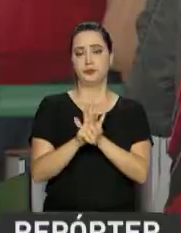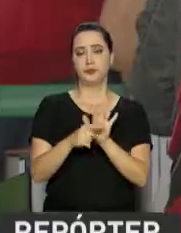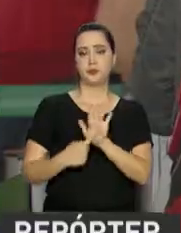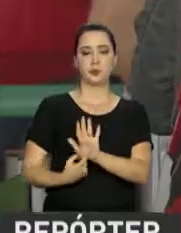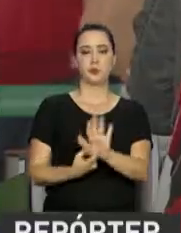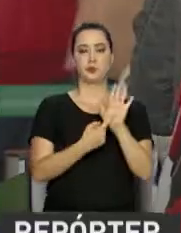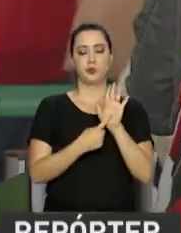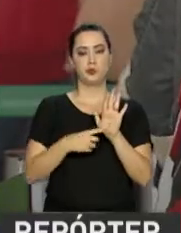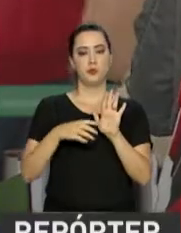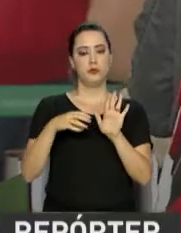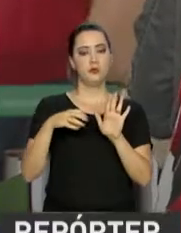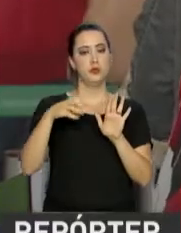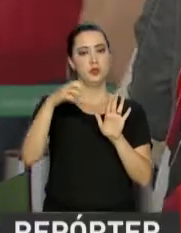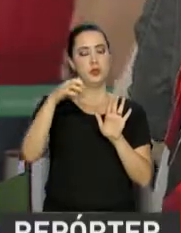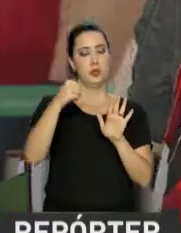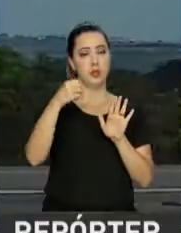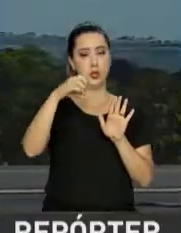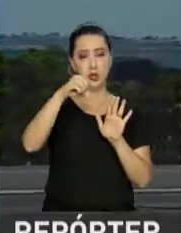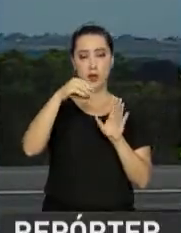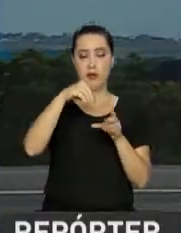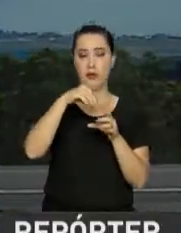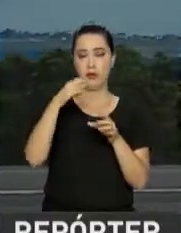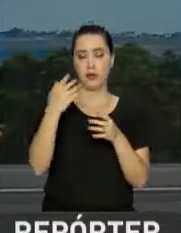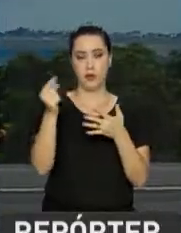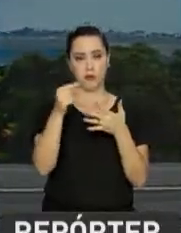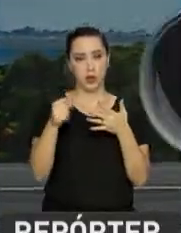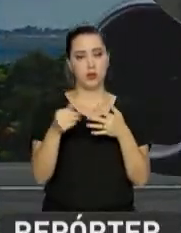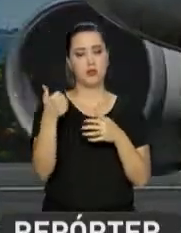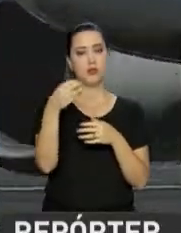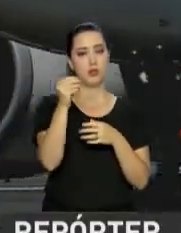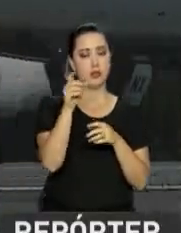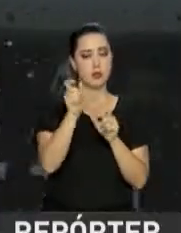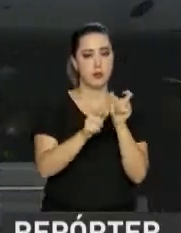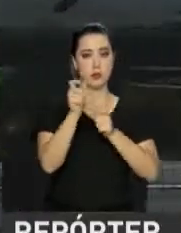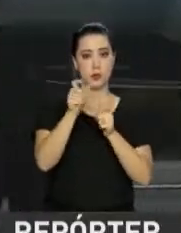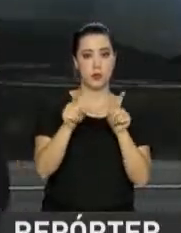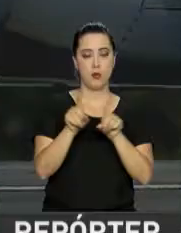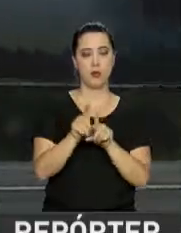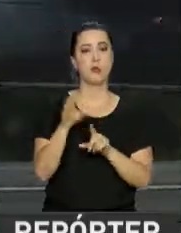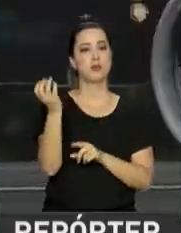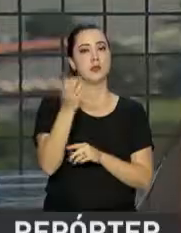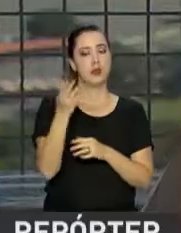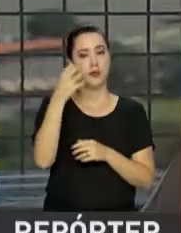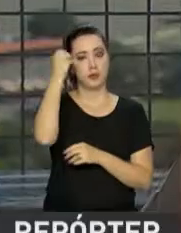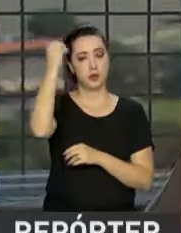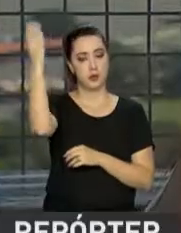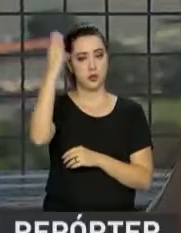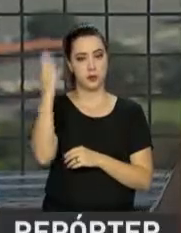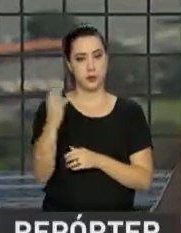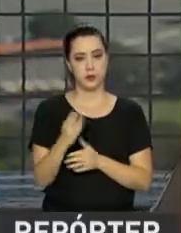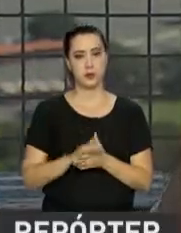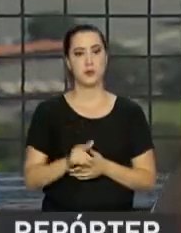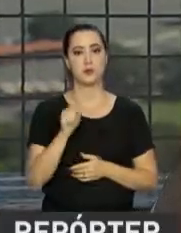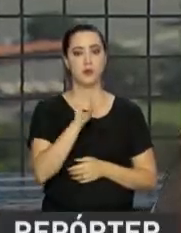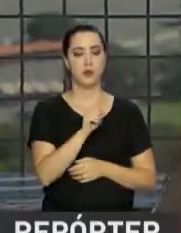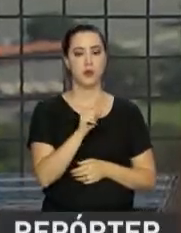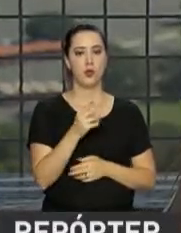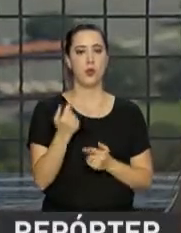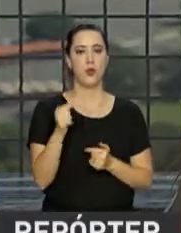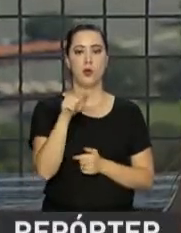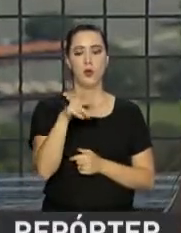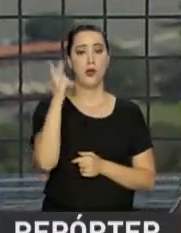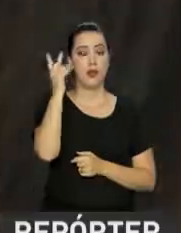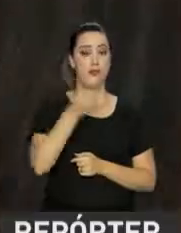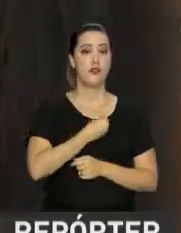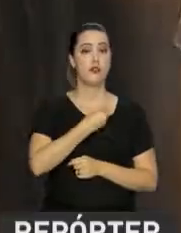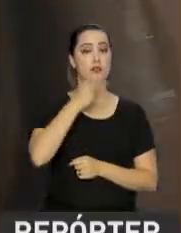que 9 em cada 10 brasileiros pretendem fazer turismo interno neste ano. Foi o que fez a Cristiane, moradora de